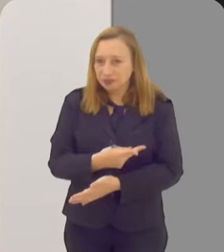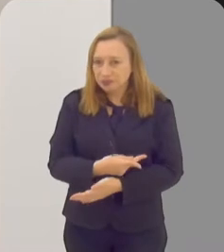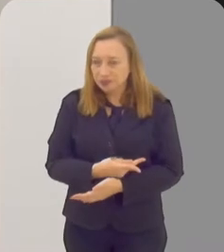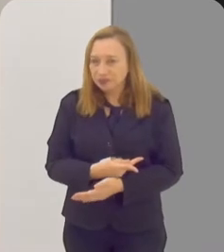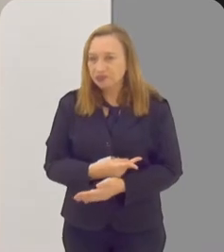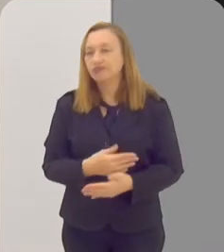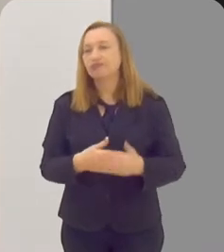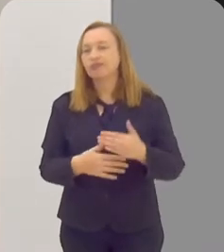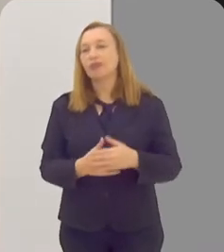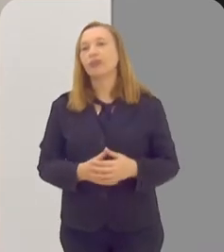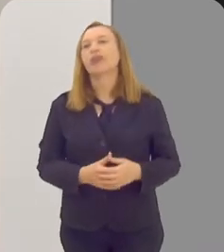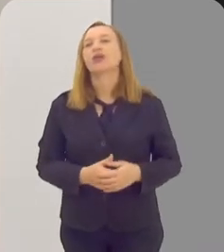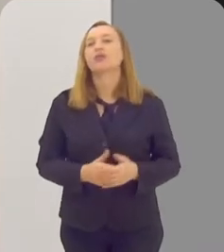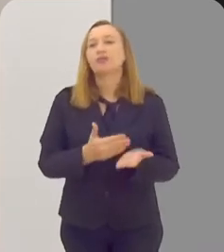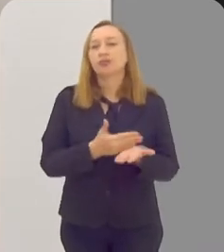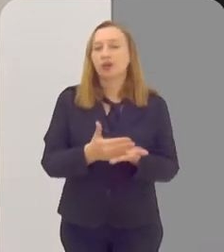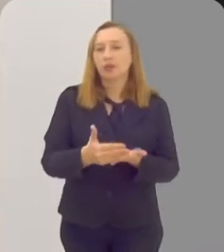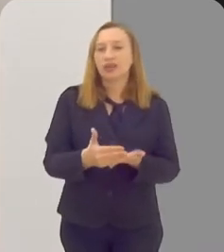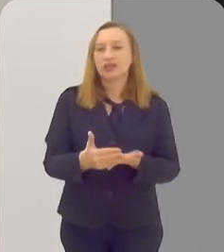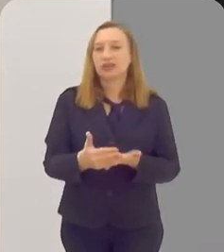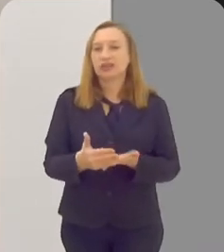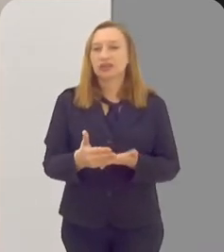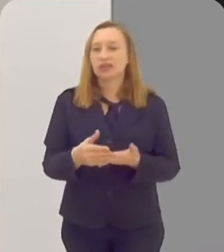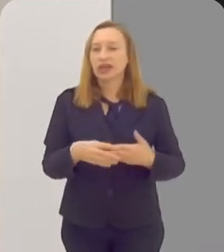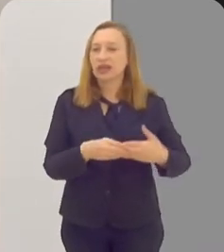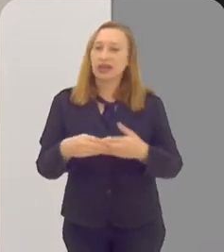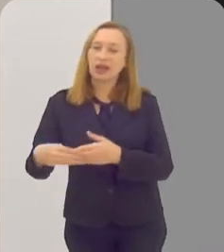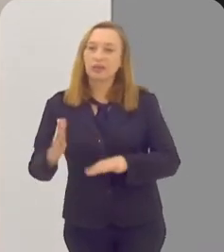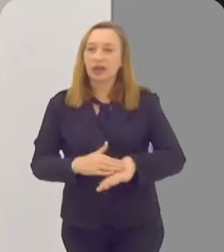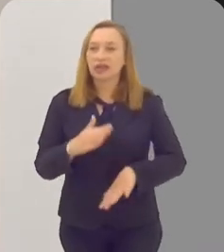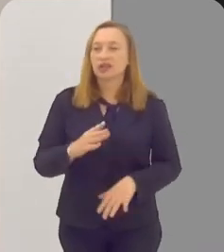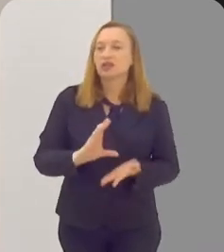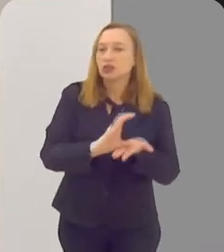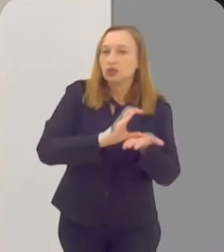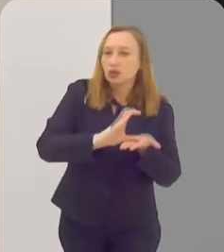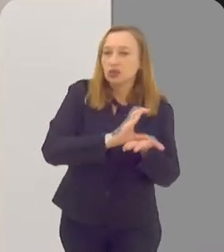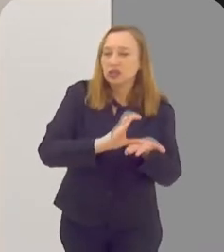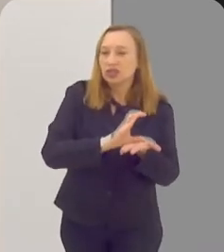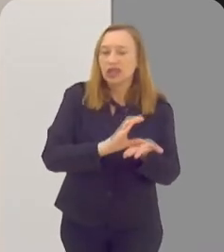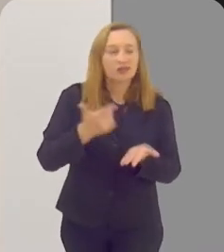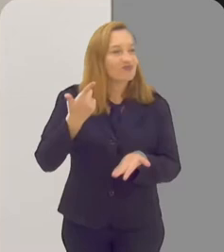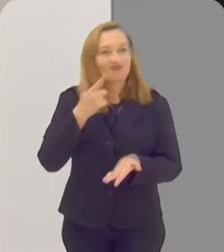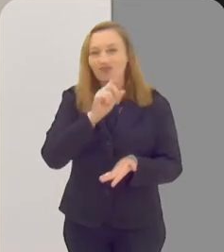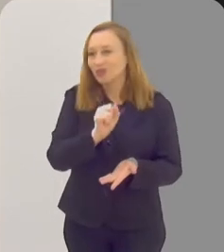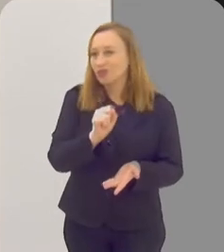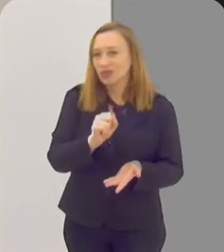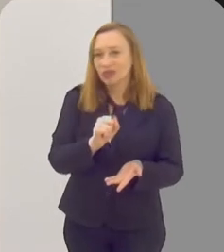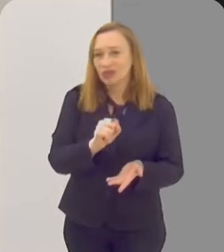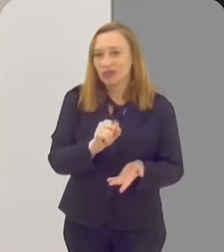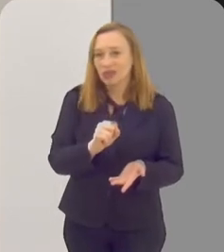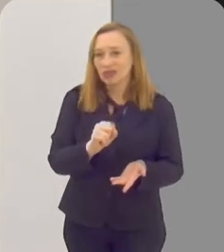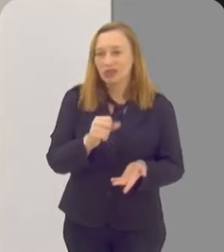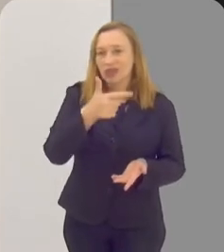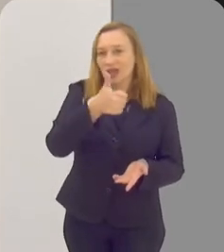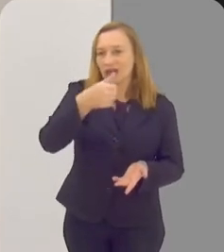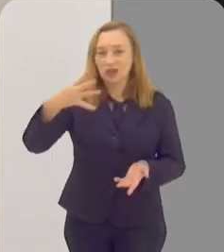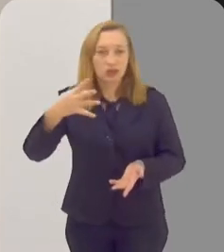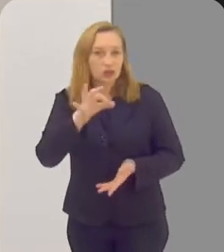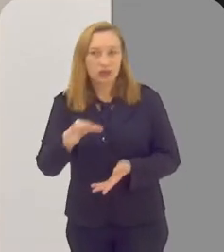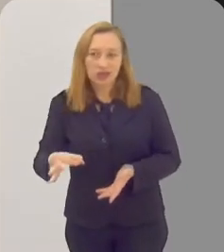todo, né? Vem para baixo, aí e começa a puxar. E no conselho a gente não consegue passar